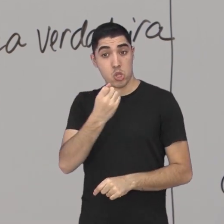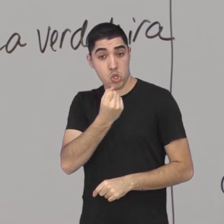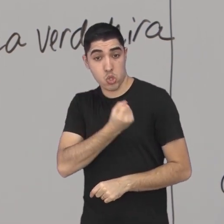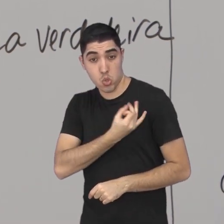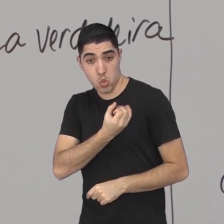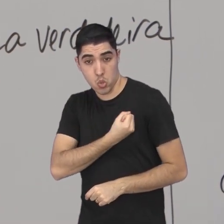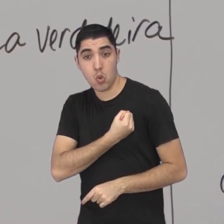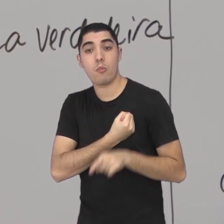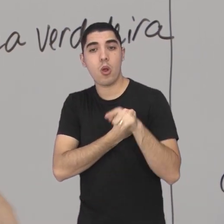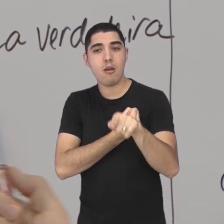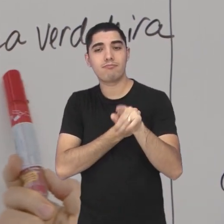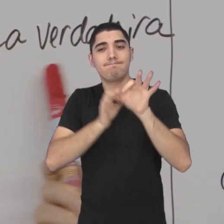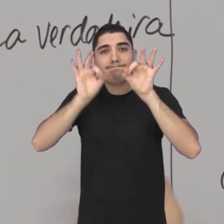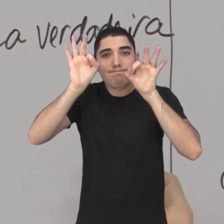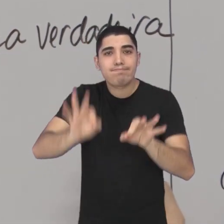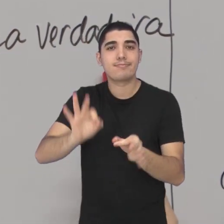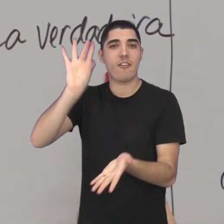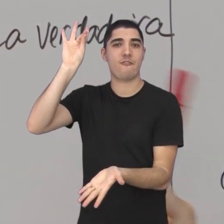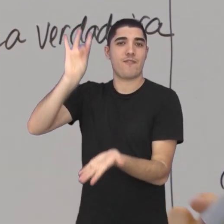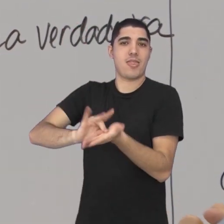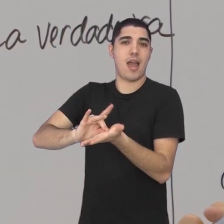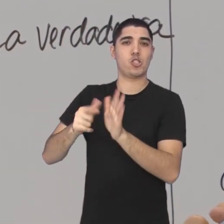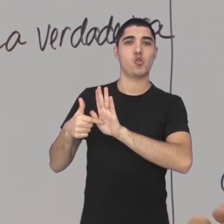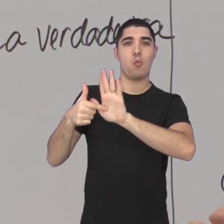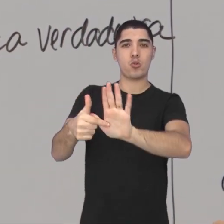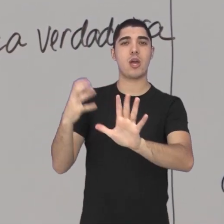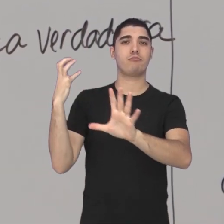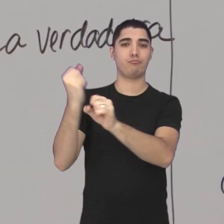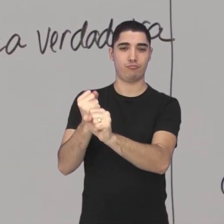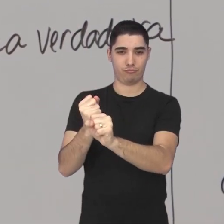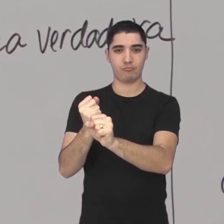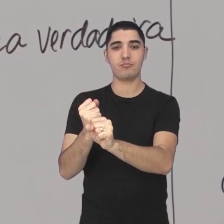a equação uma sentença verdadeira.